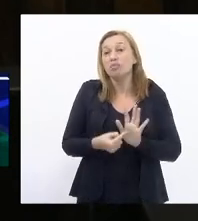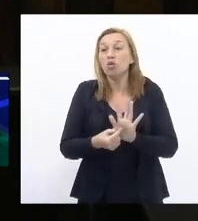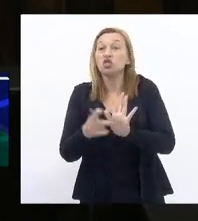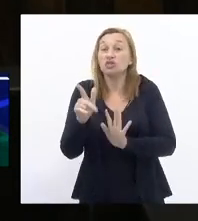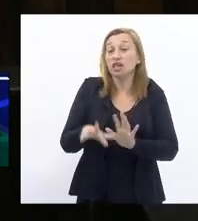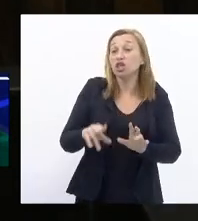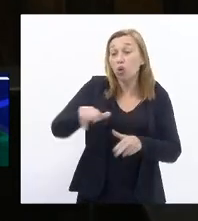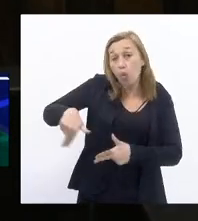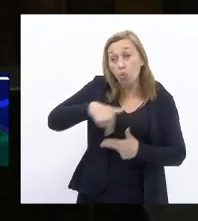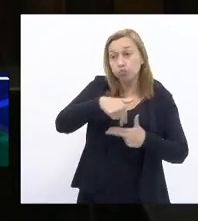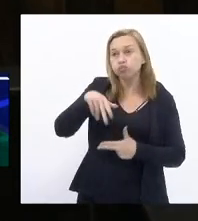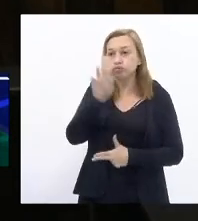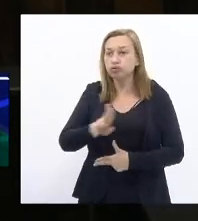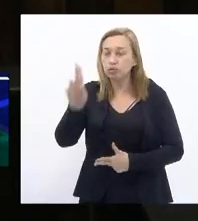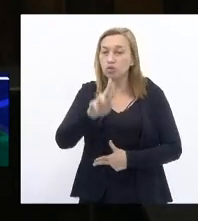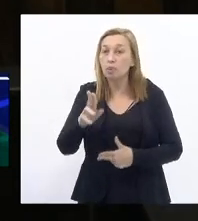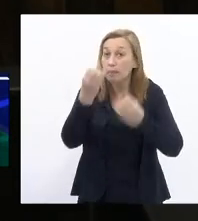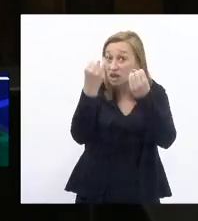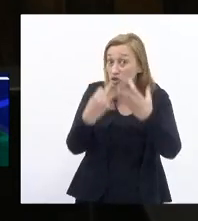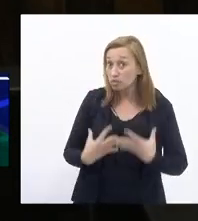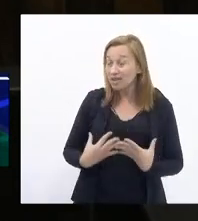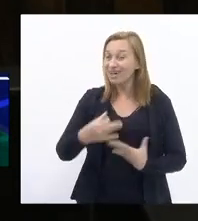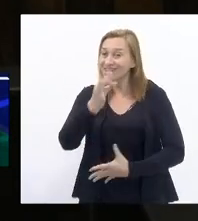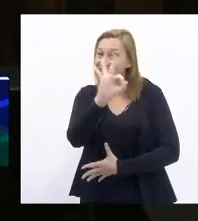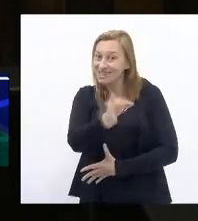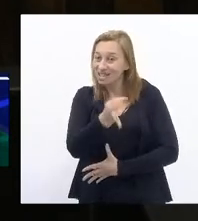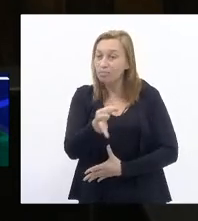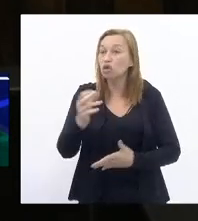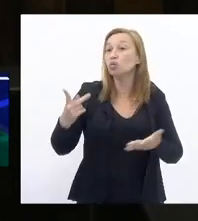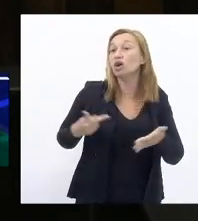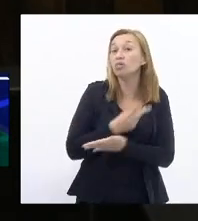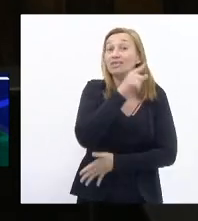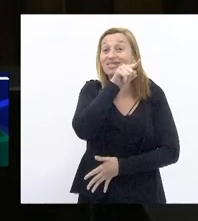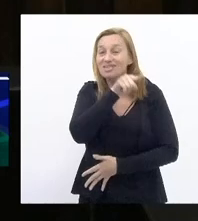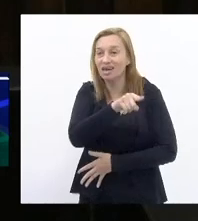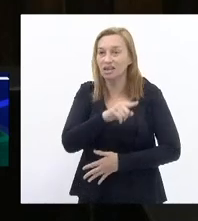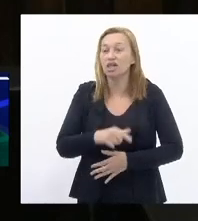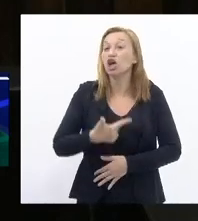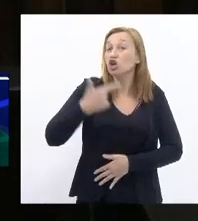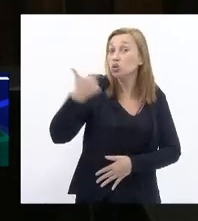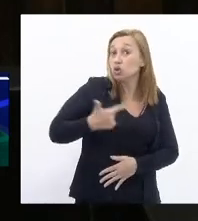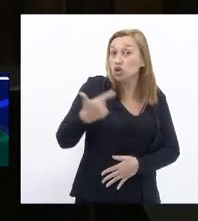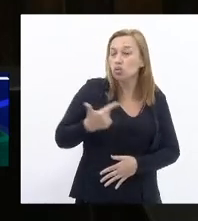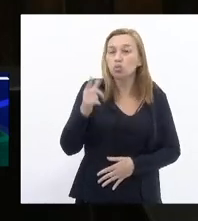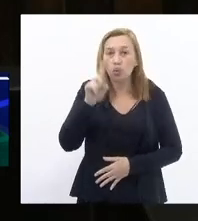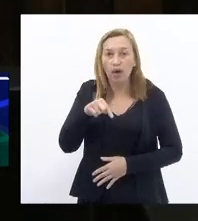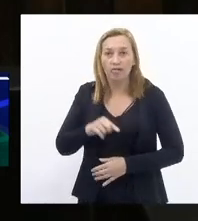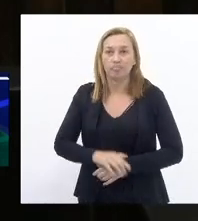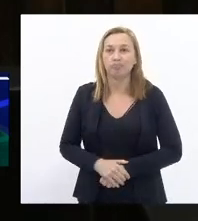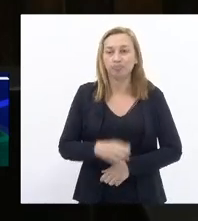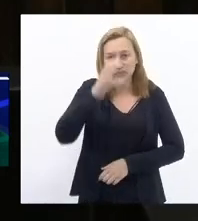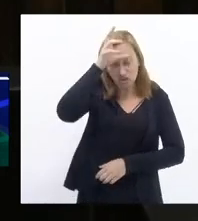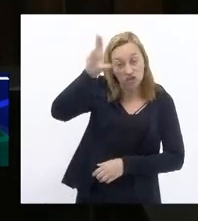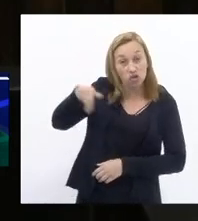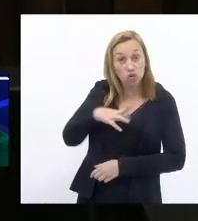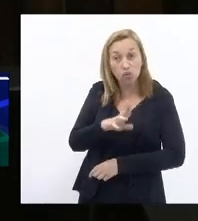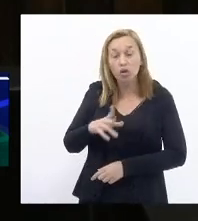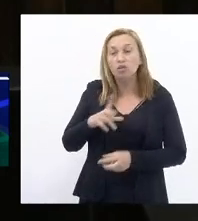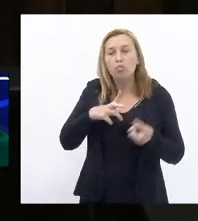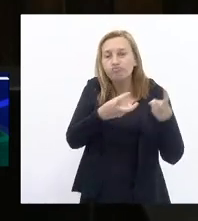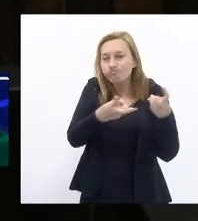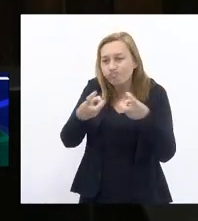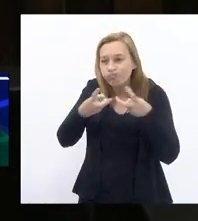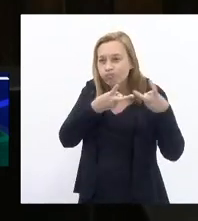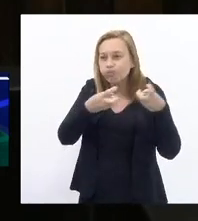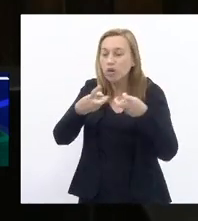a tribuna para poder explicar de fato o que acontece ali. E um segundo ponto é o seguinte, Tia Ju. Tenho